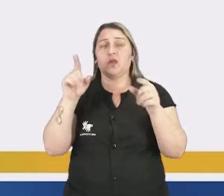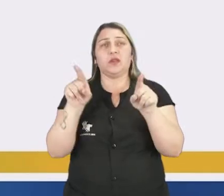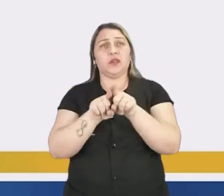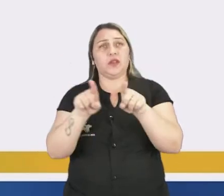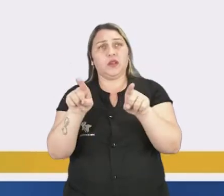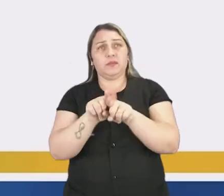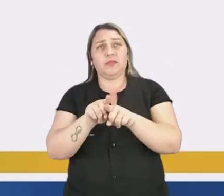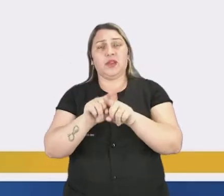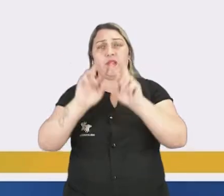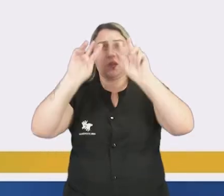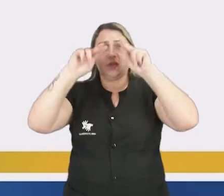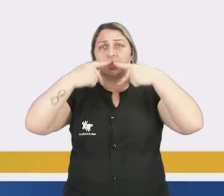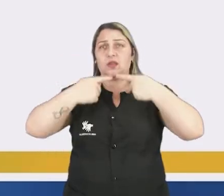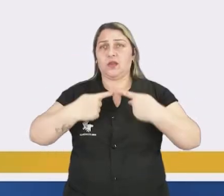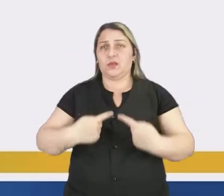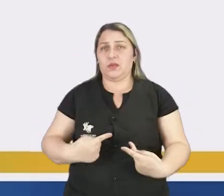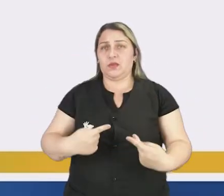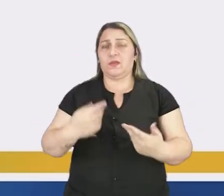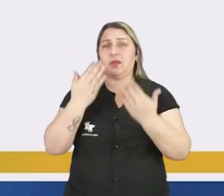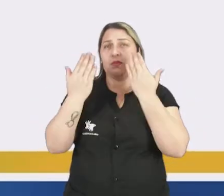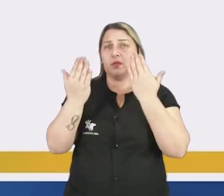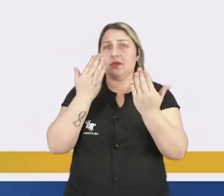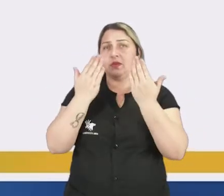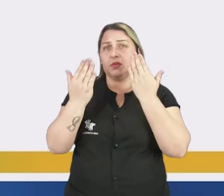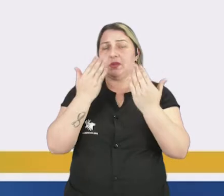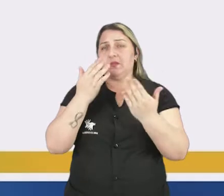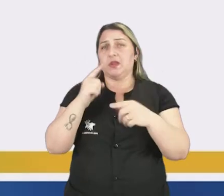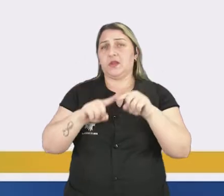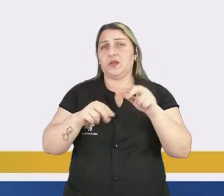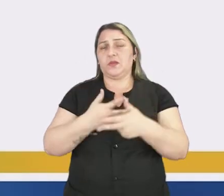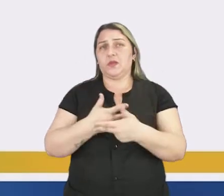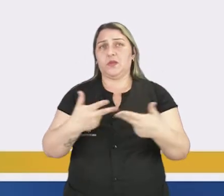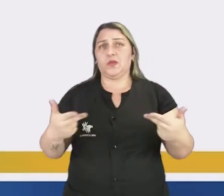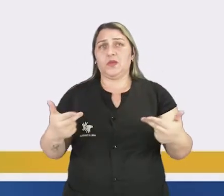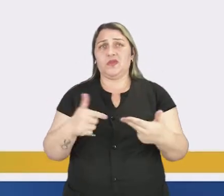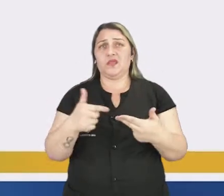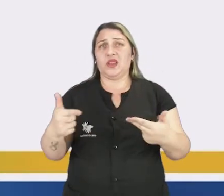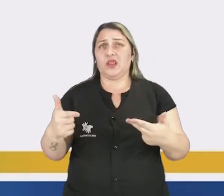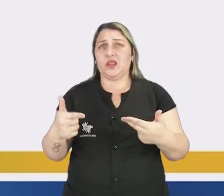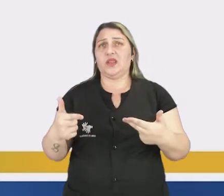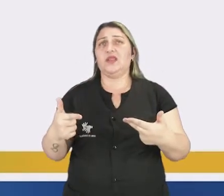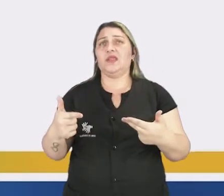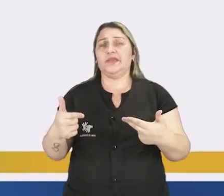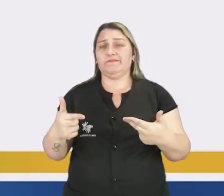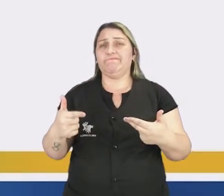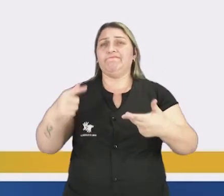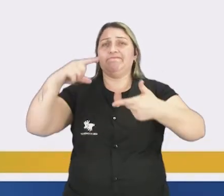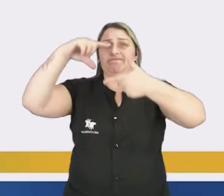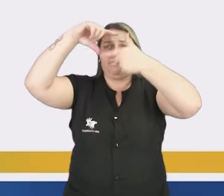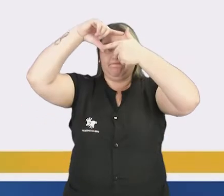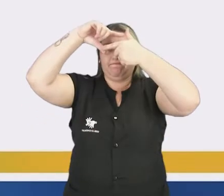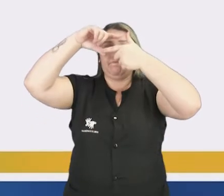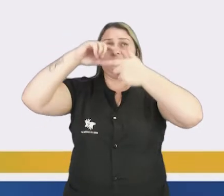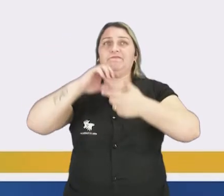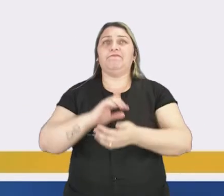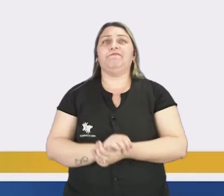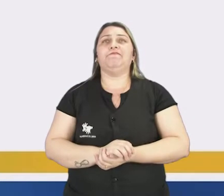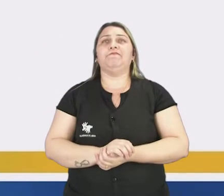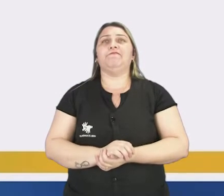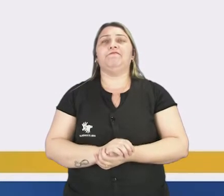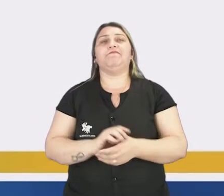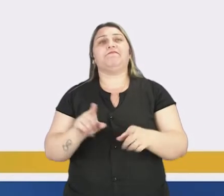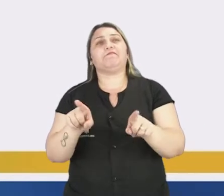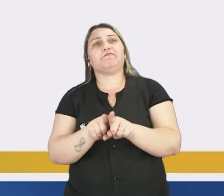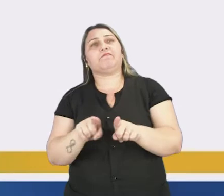seja, o ser humano é atraído psicologicamente pelos produtos e não tem noção de que ele está sendo alienado a isso. Ele